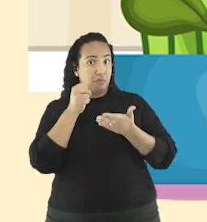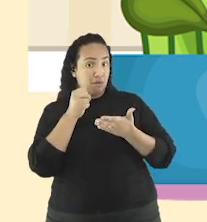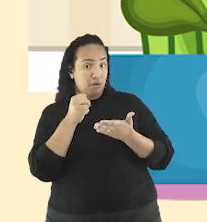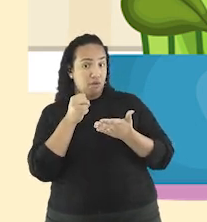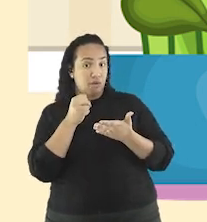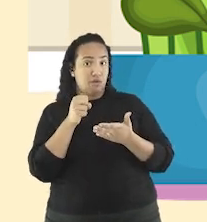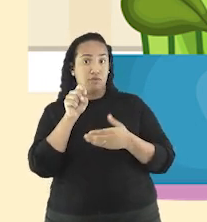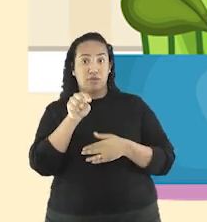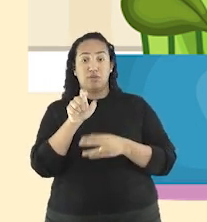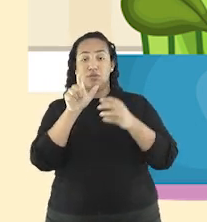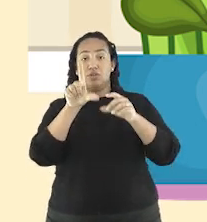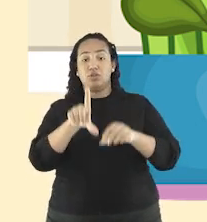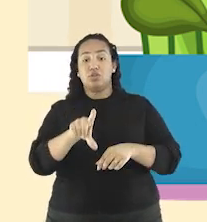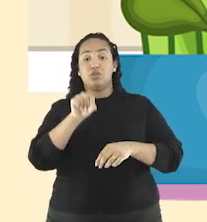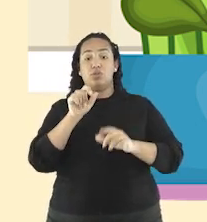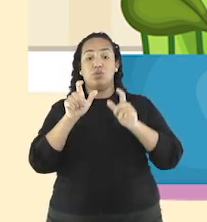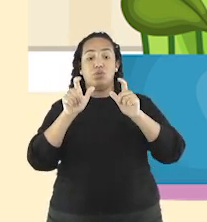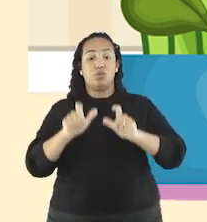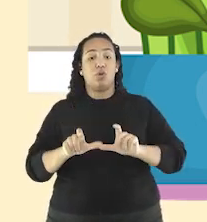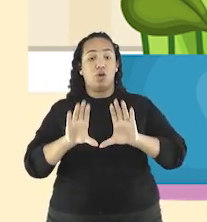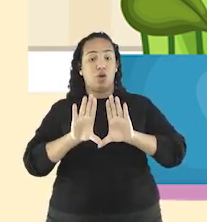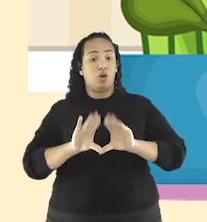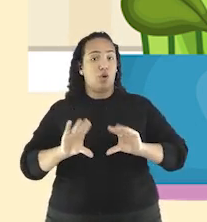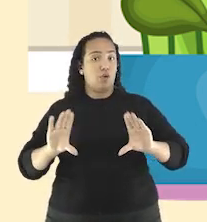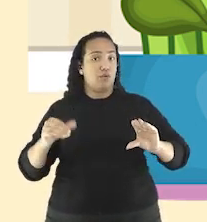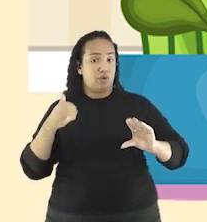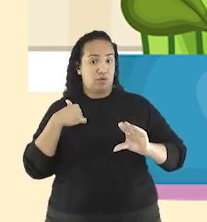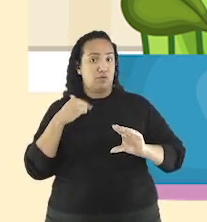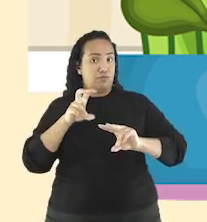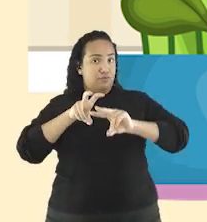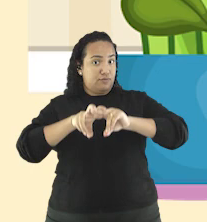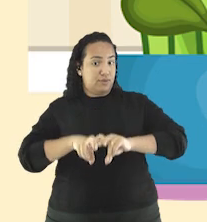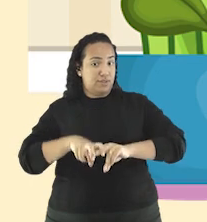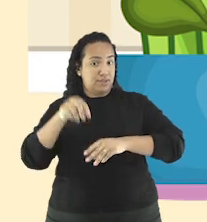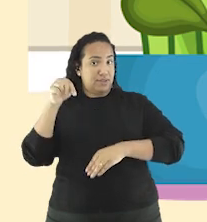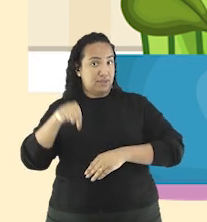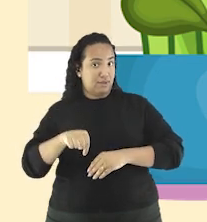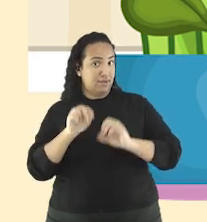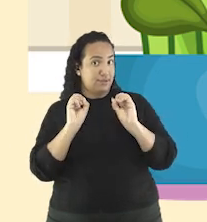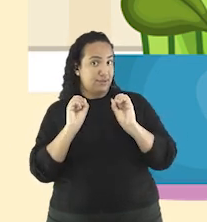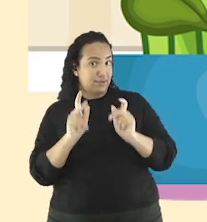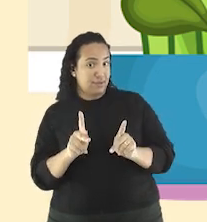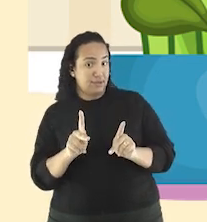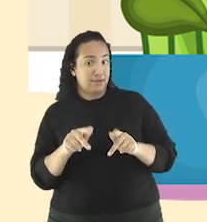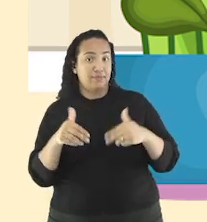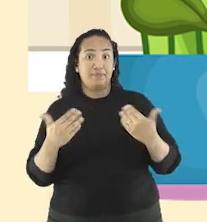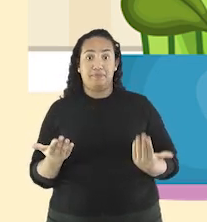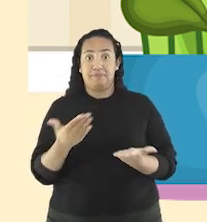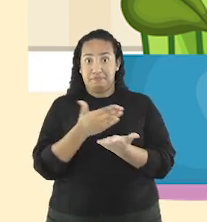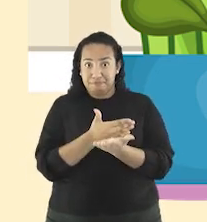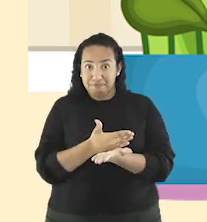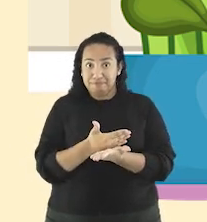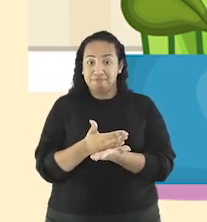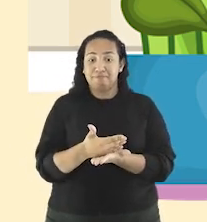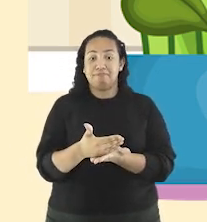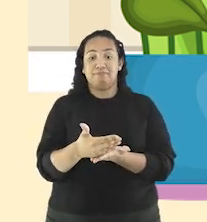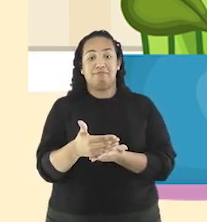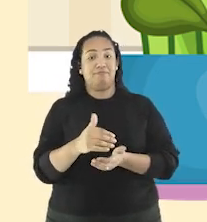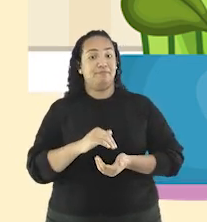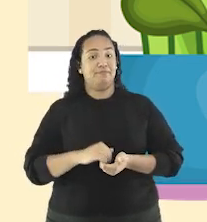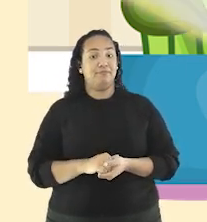aqui. Escolha um lugar bem confortável que eu vou sentar aqui no meu. Tá bom? Então vamos